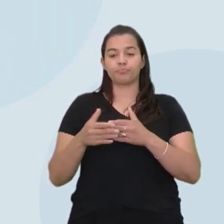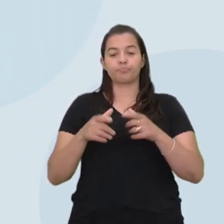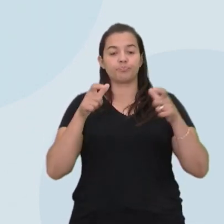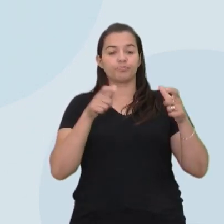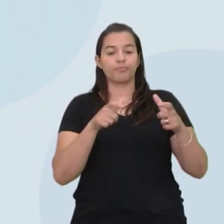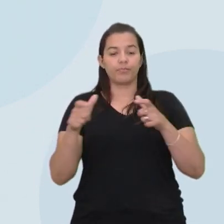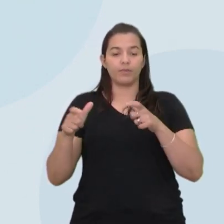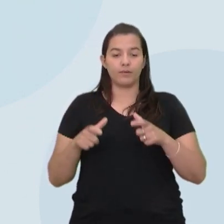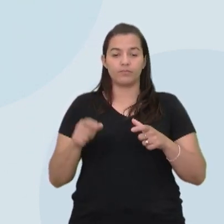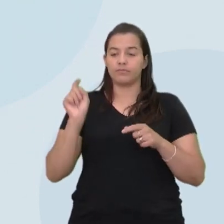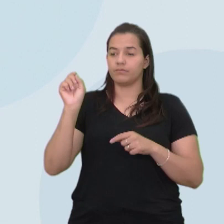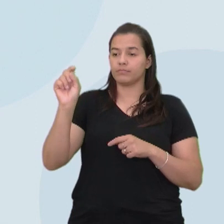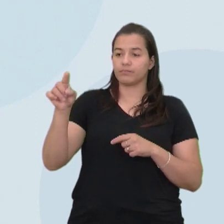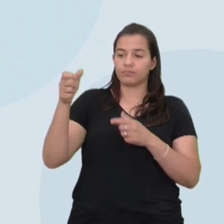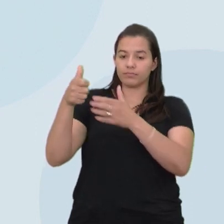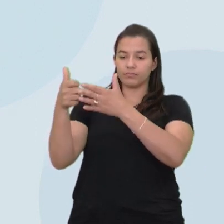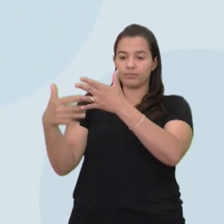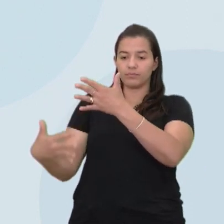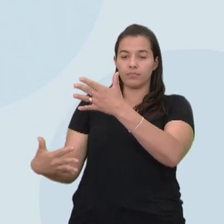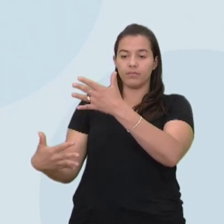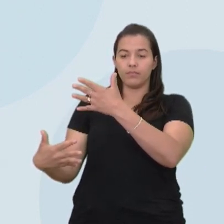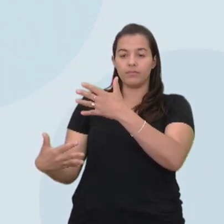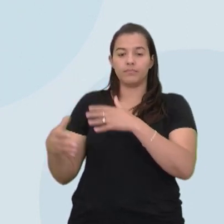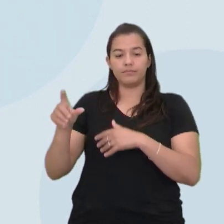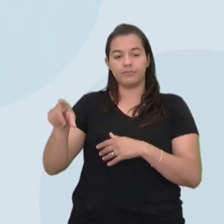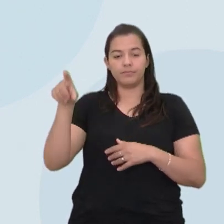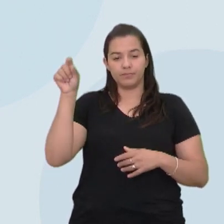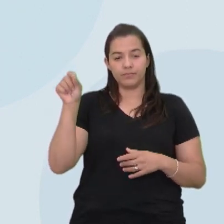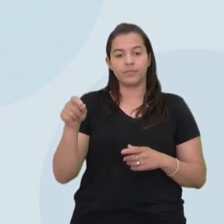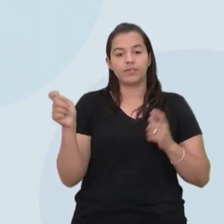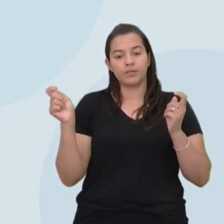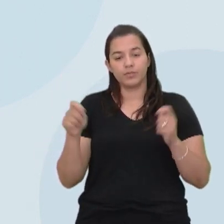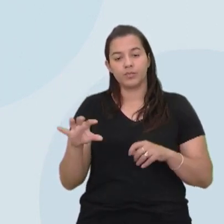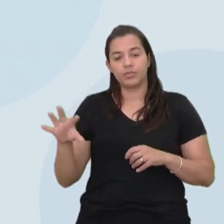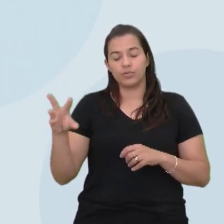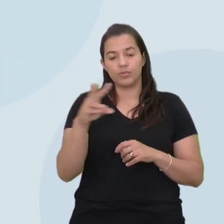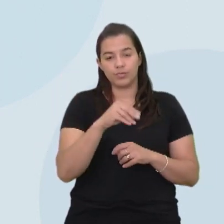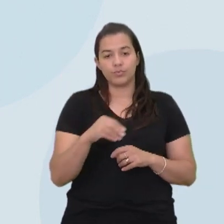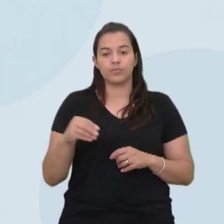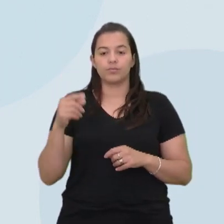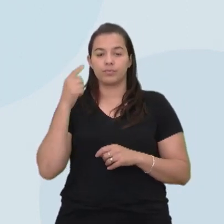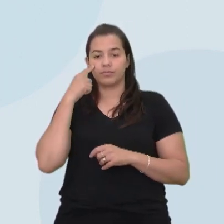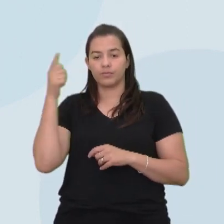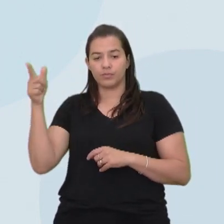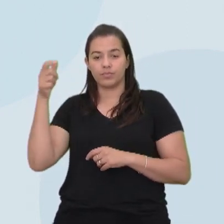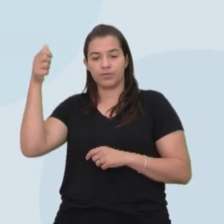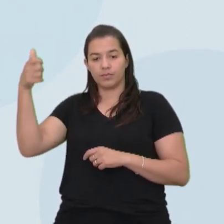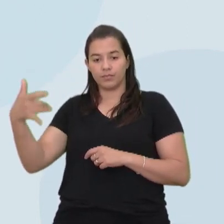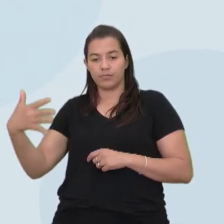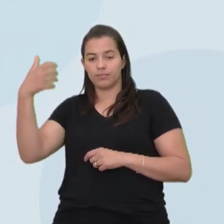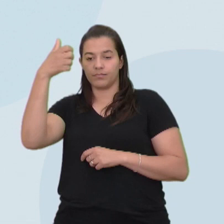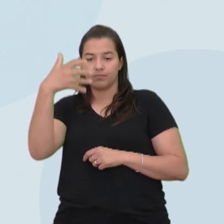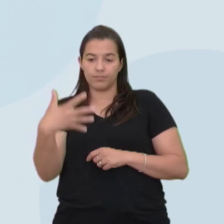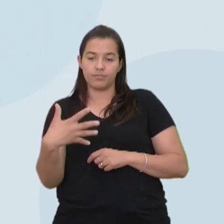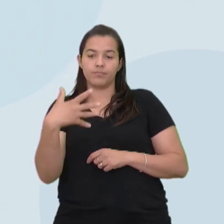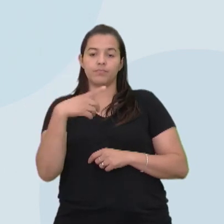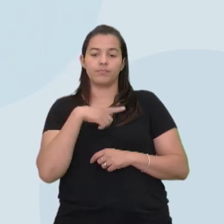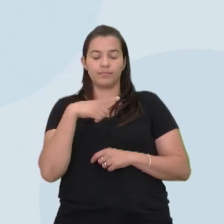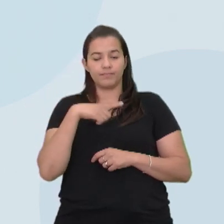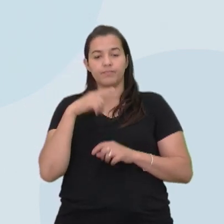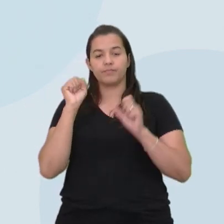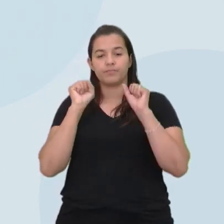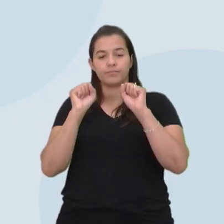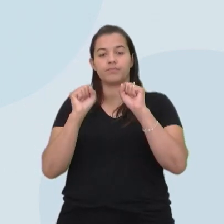clicar e escolher as opções que tem aí dentro, tá bom? Então, todos que tiverem setinha aqui, ó, tem esse outro. Todos que tiverem a setinha, você